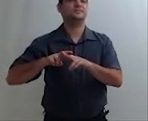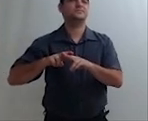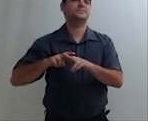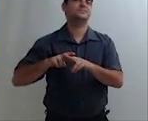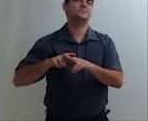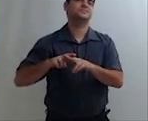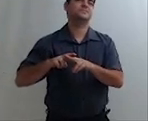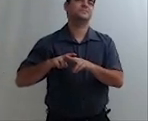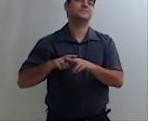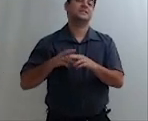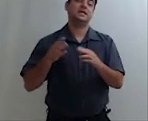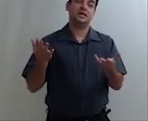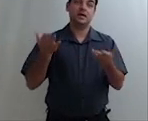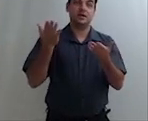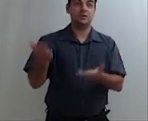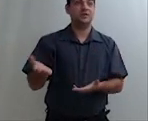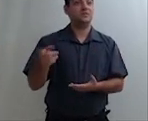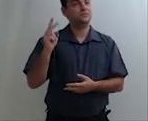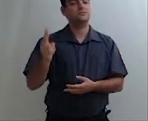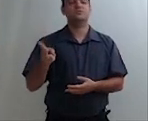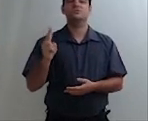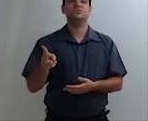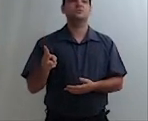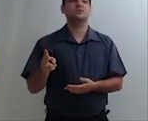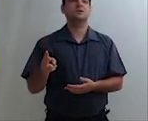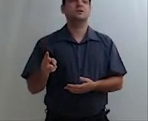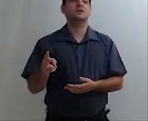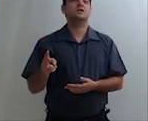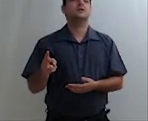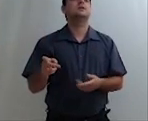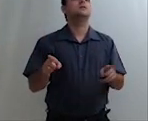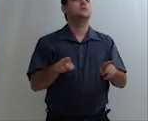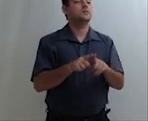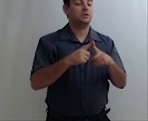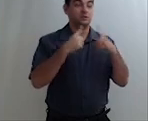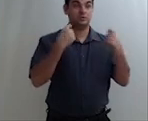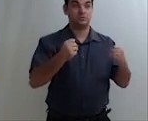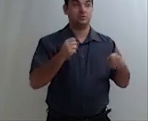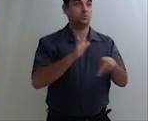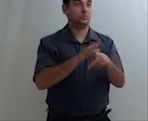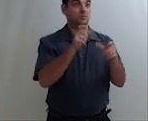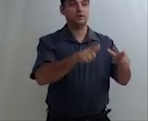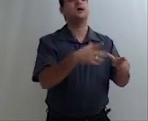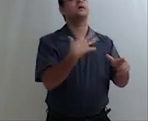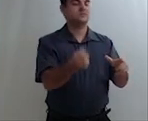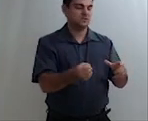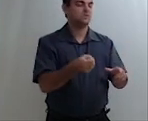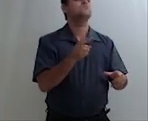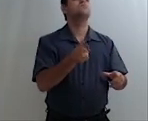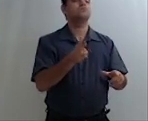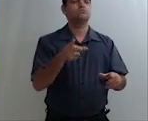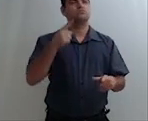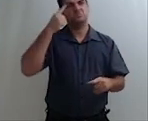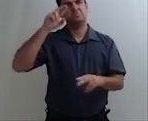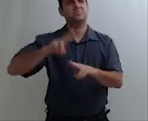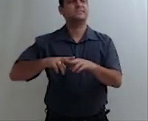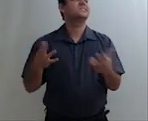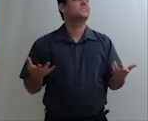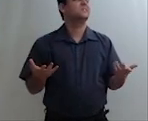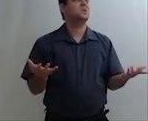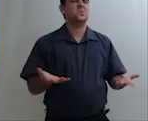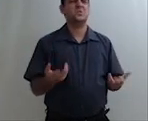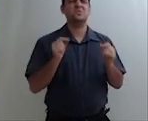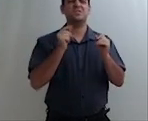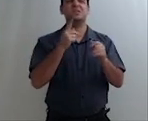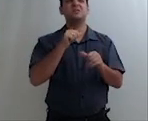e a preventiva Então ela é ratificada pelo tribunal local eh não há que se falar em alteração